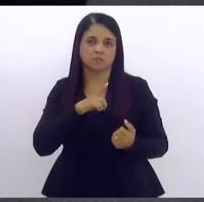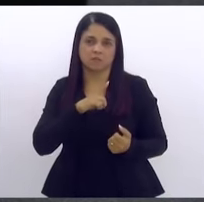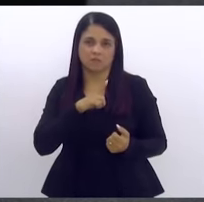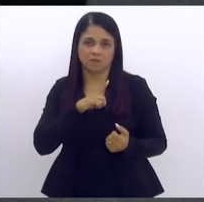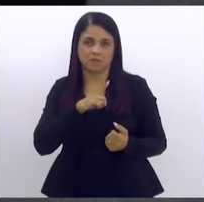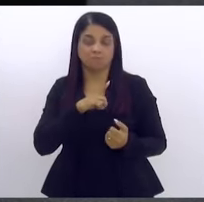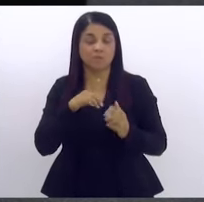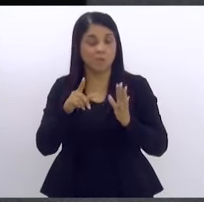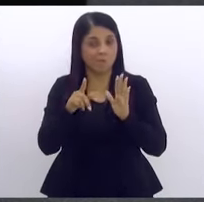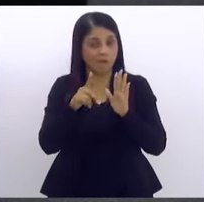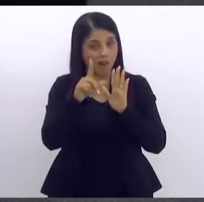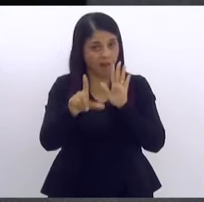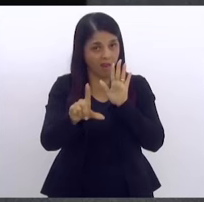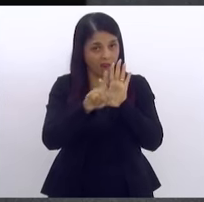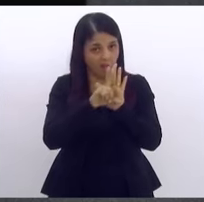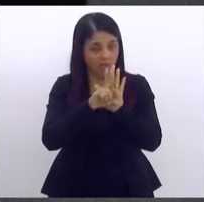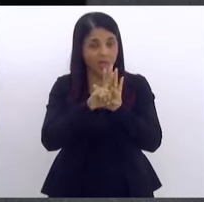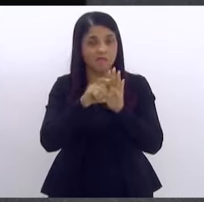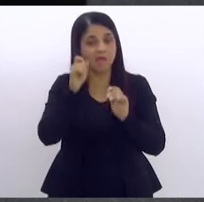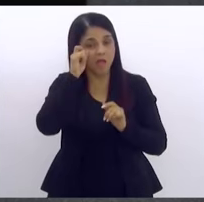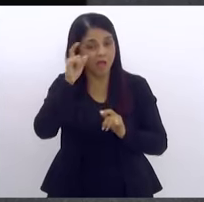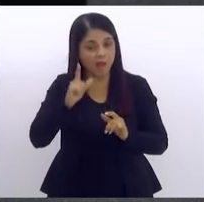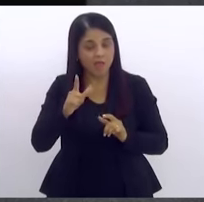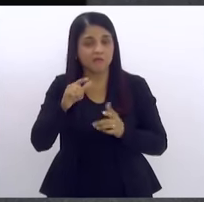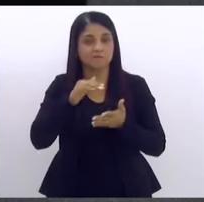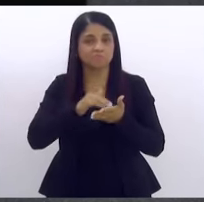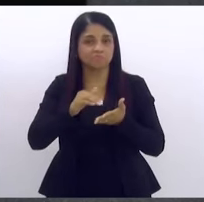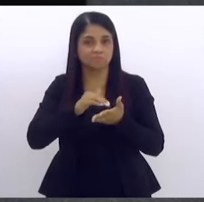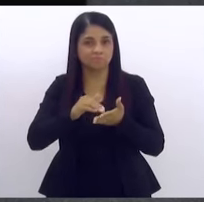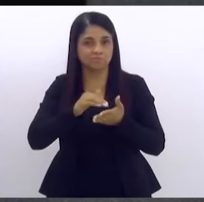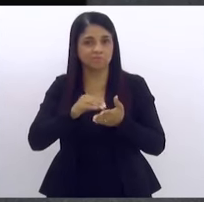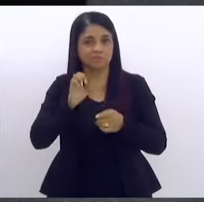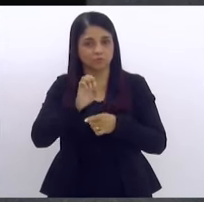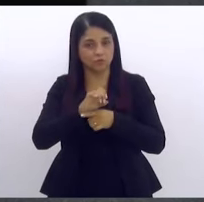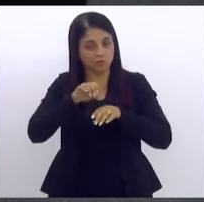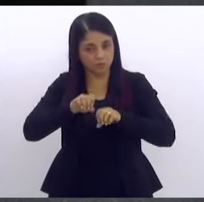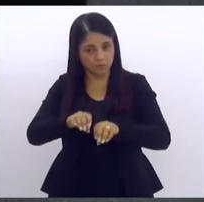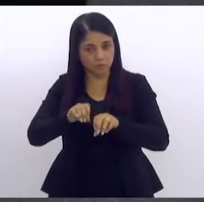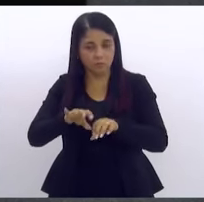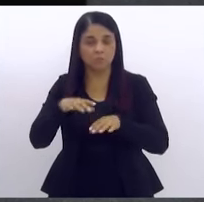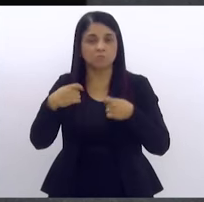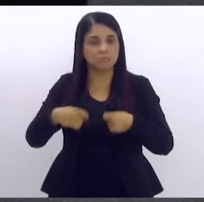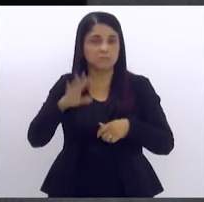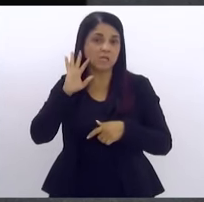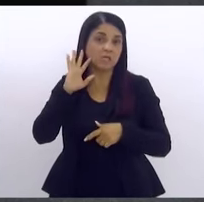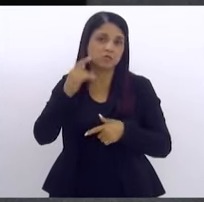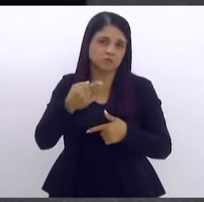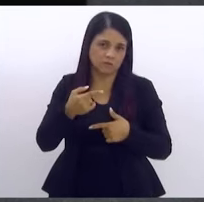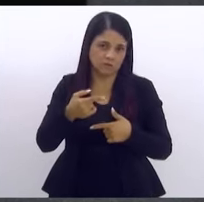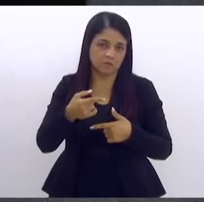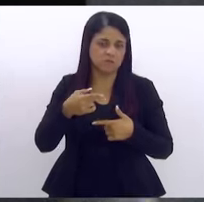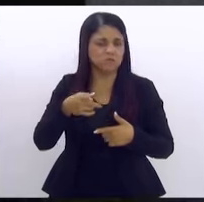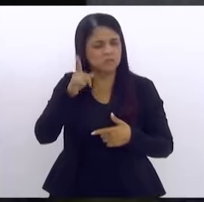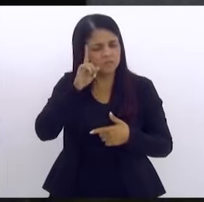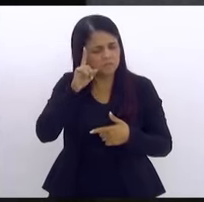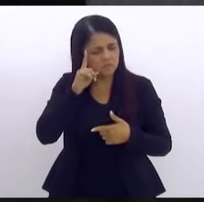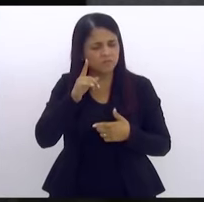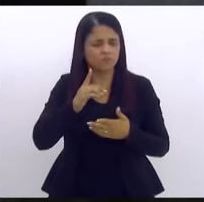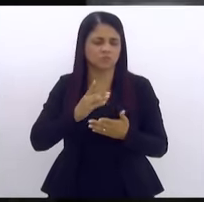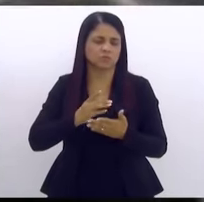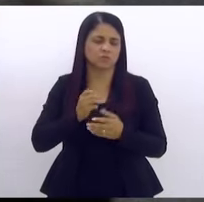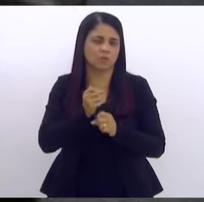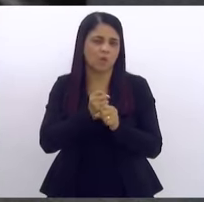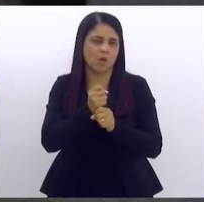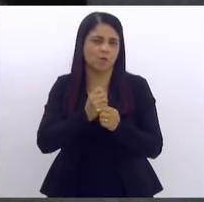lei que precisa, a gente até alerta a Secretaria de Estado de Educação, a gente precisa resolver isso de uma vez por todas, todo ano precisa aprovar essa